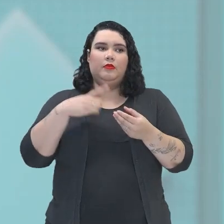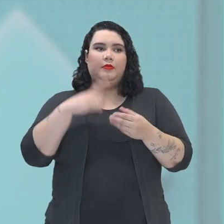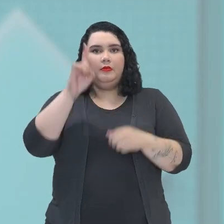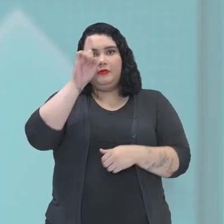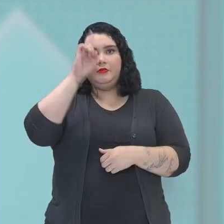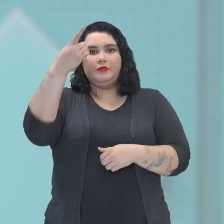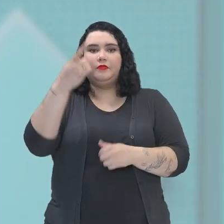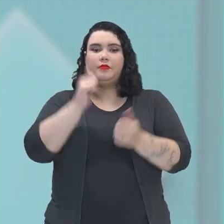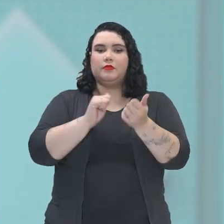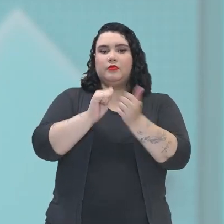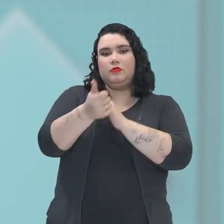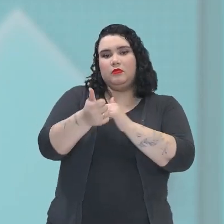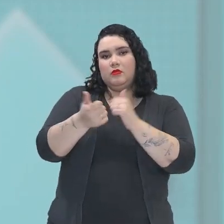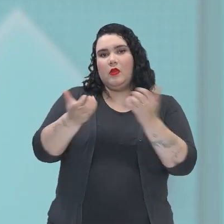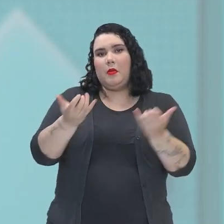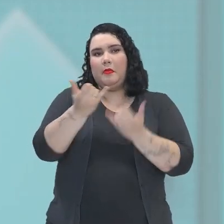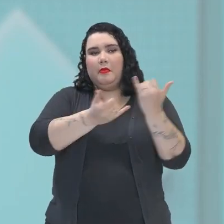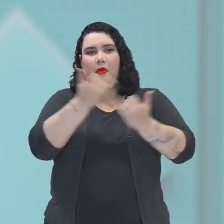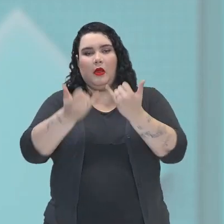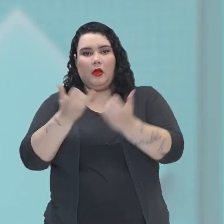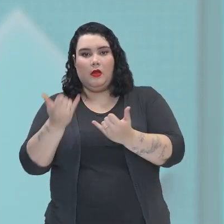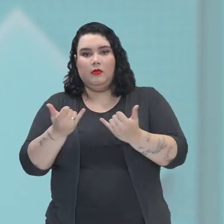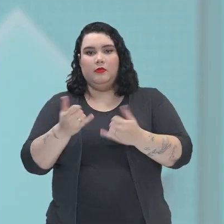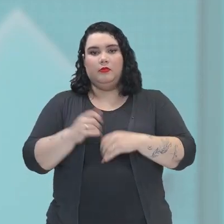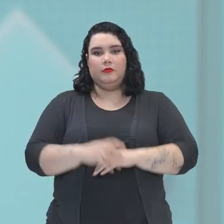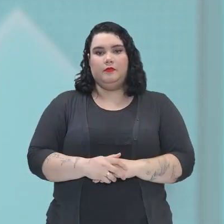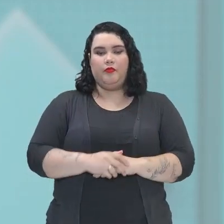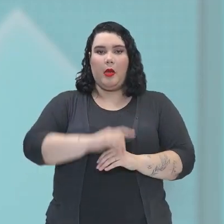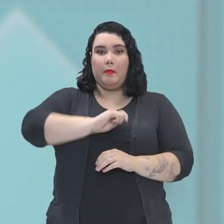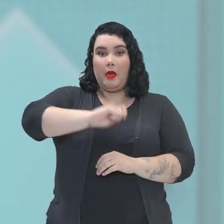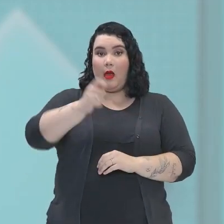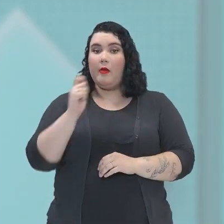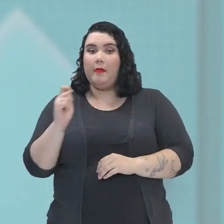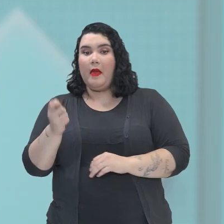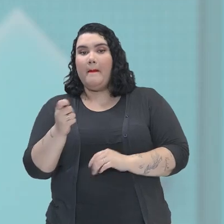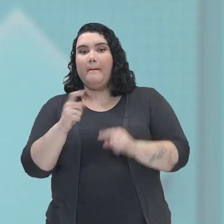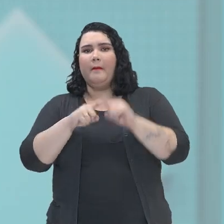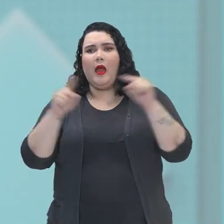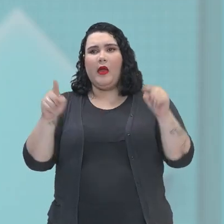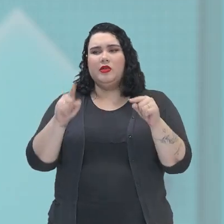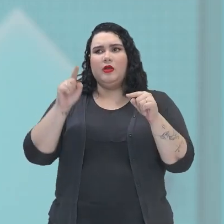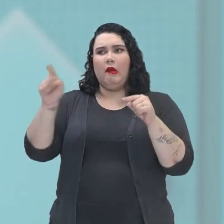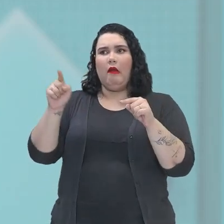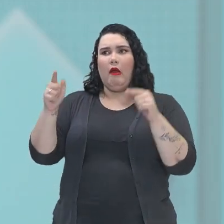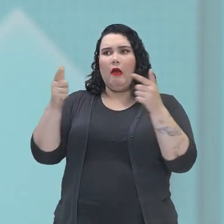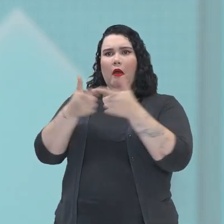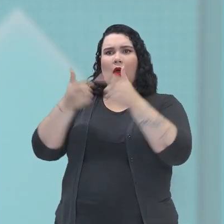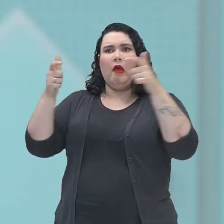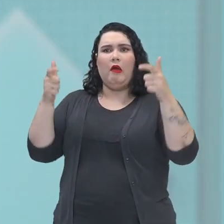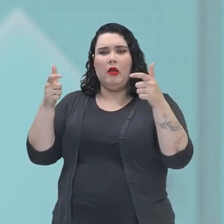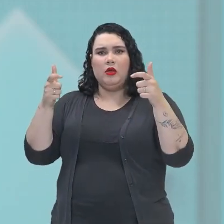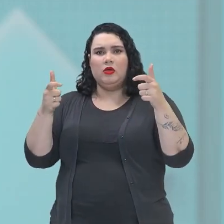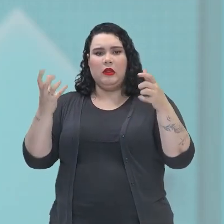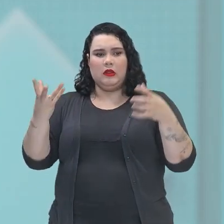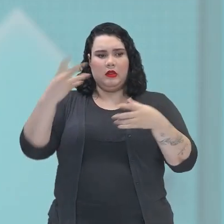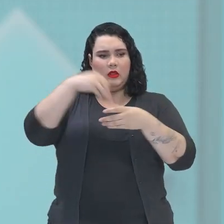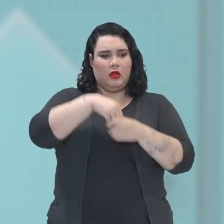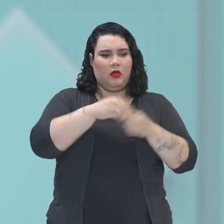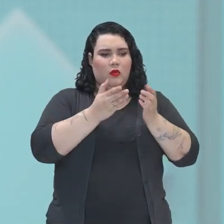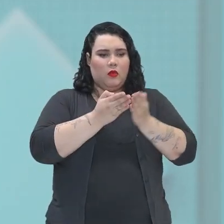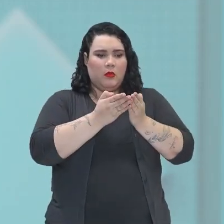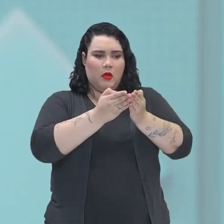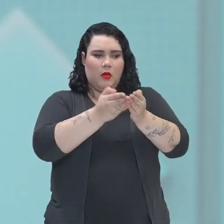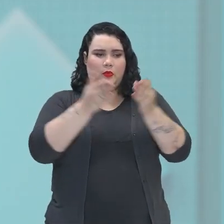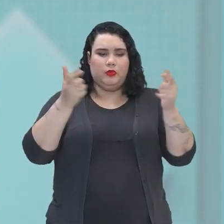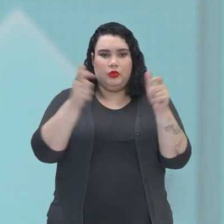né? E aí tinha o tênis. Mas como que poderia colocar aquela quadra enorme de tênis num navio daqueles, né? Que